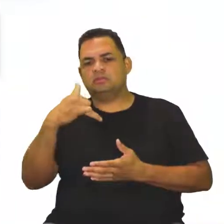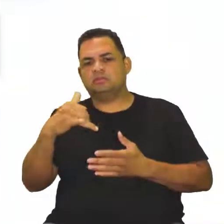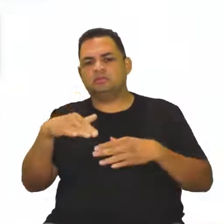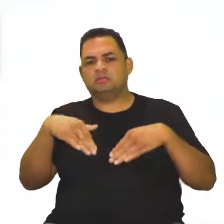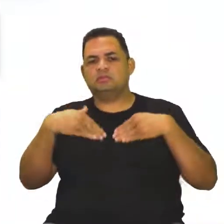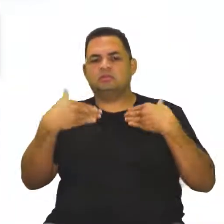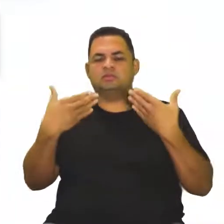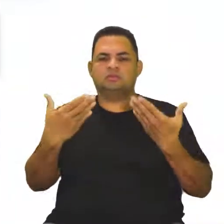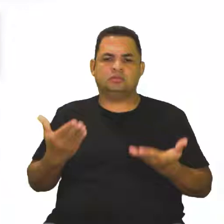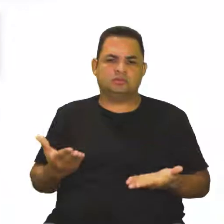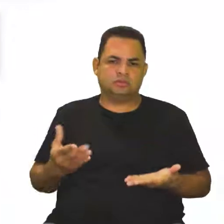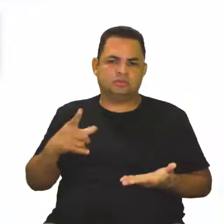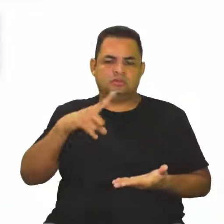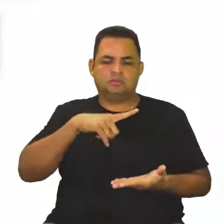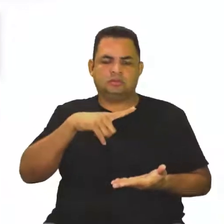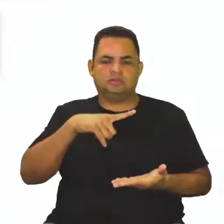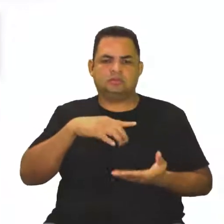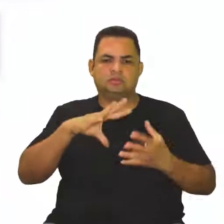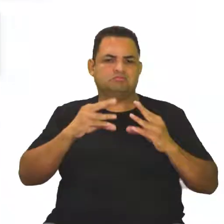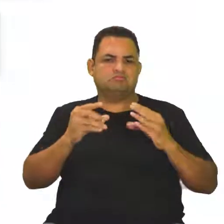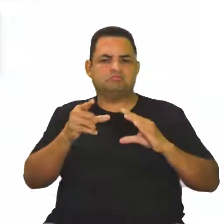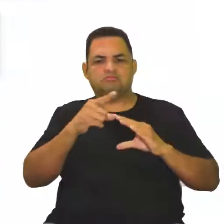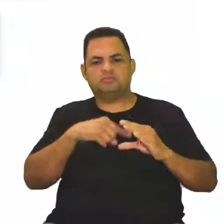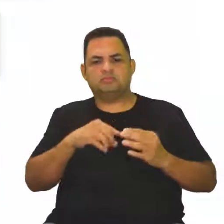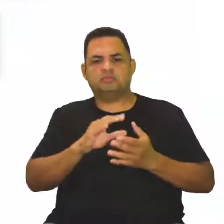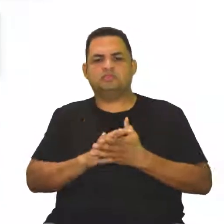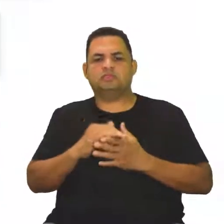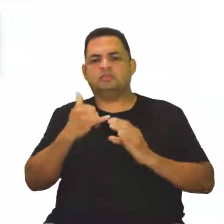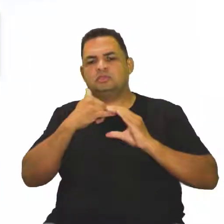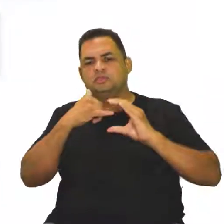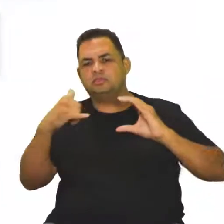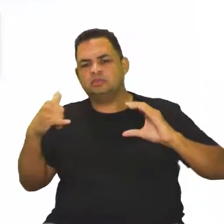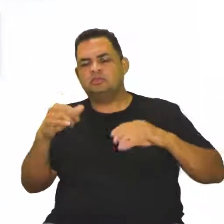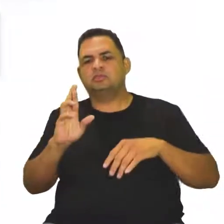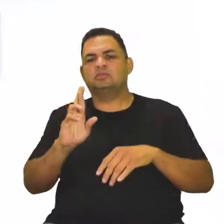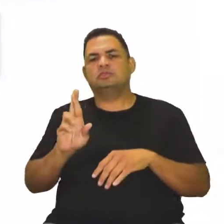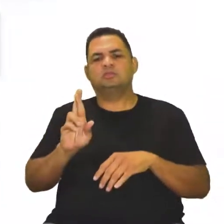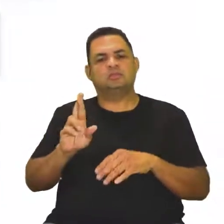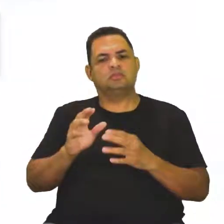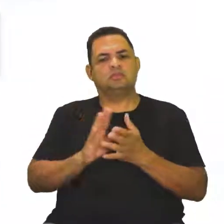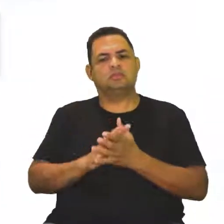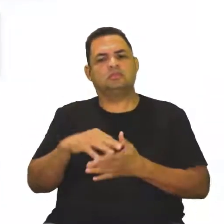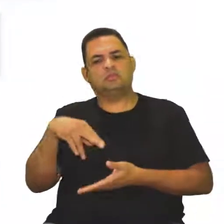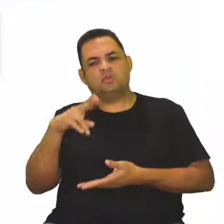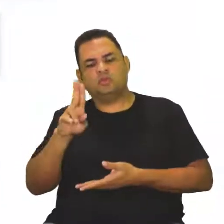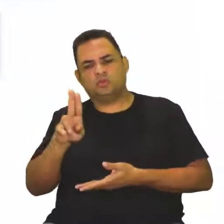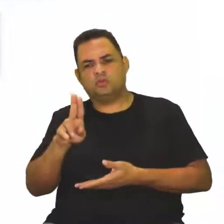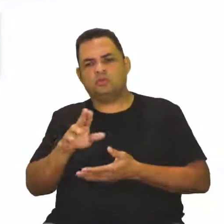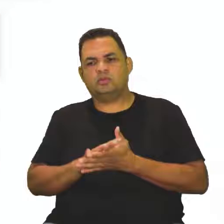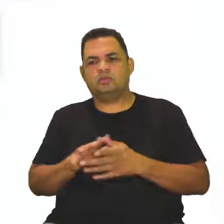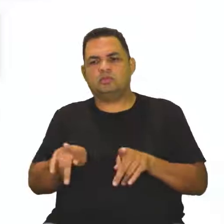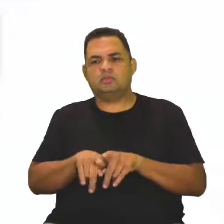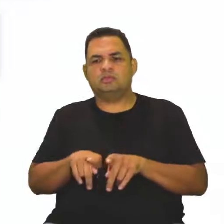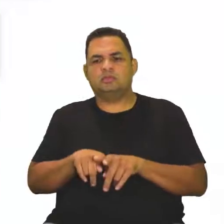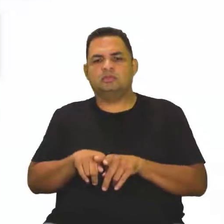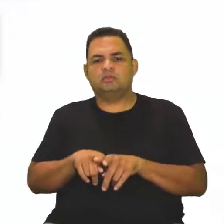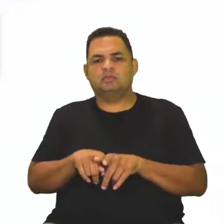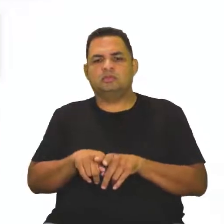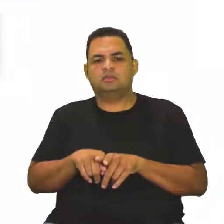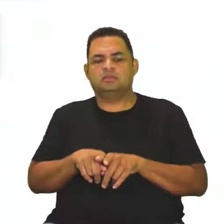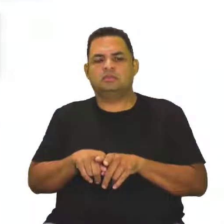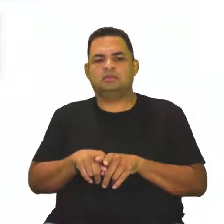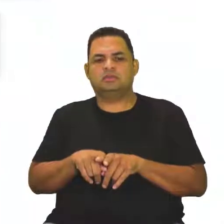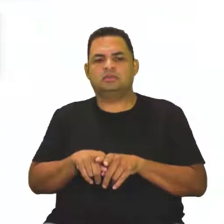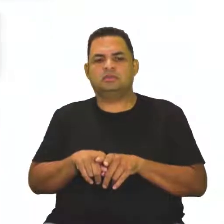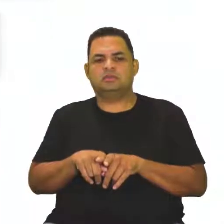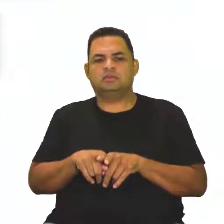você tem um circuito, você tem tudo. Você tem corrente, resistência, tensão. E agora nós vamos trabalhar